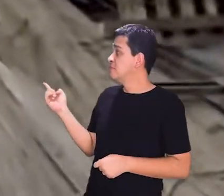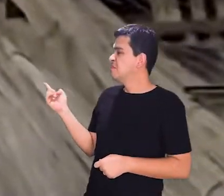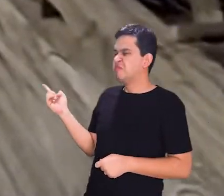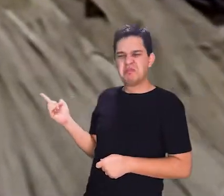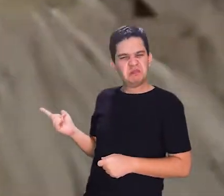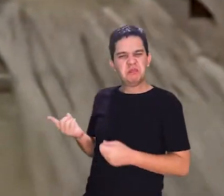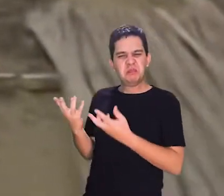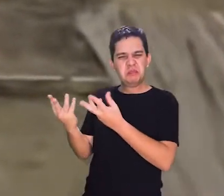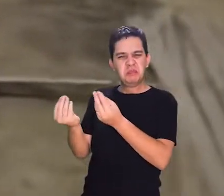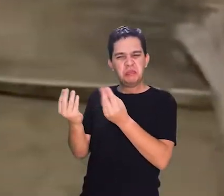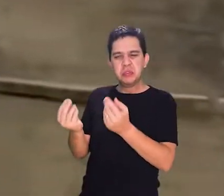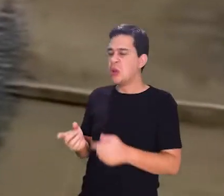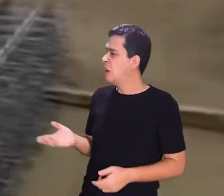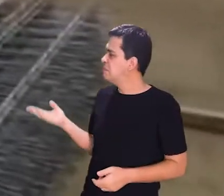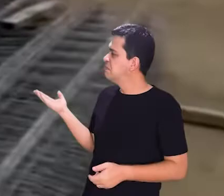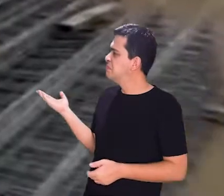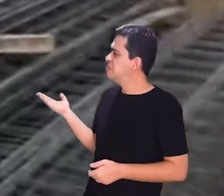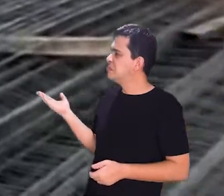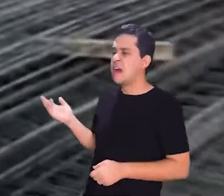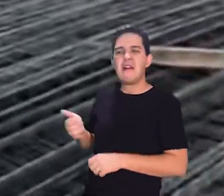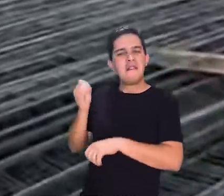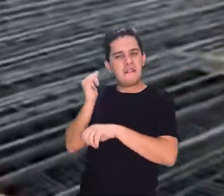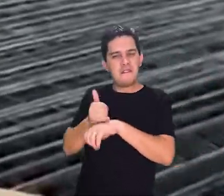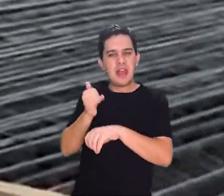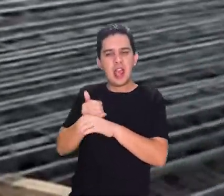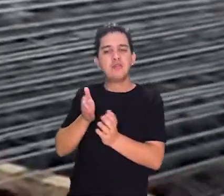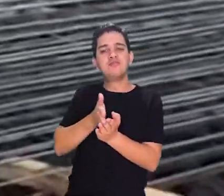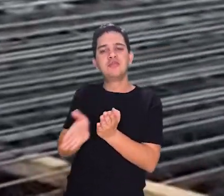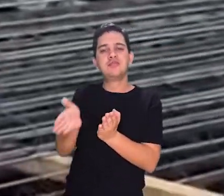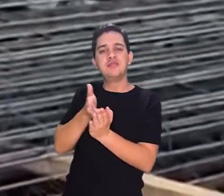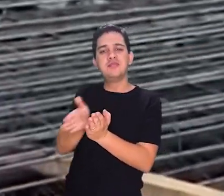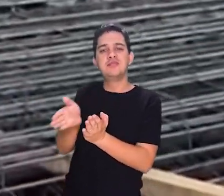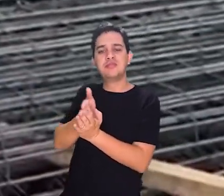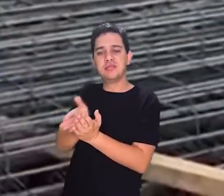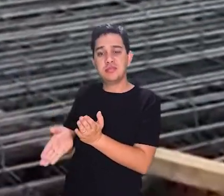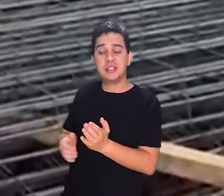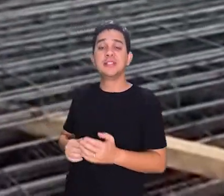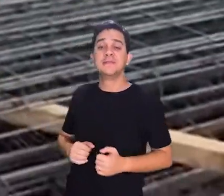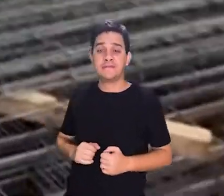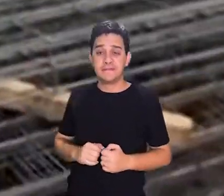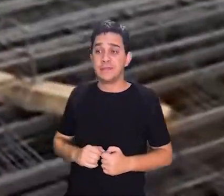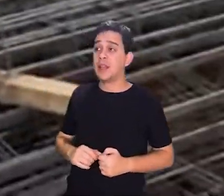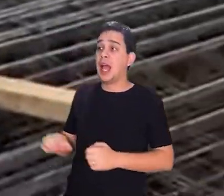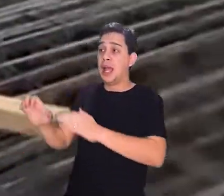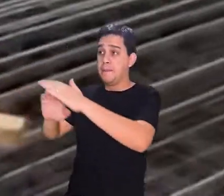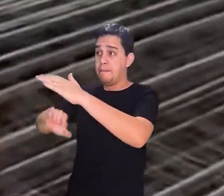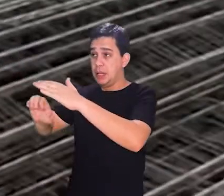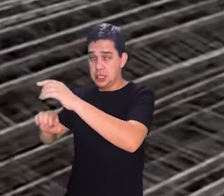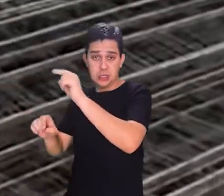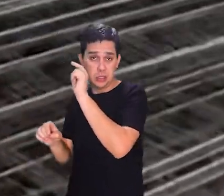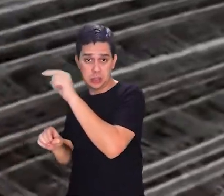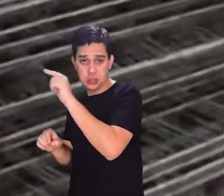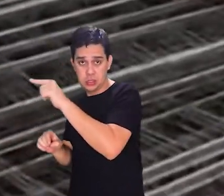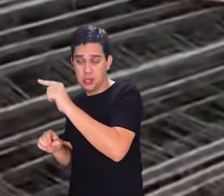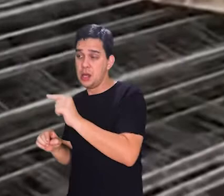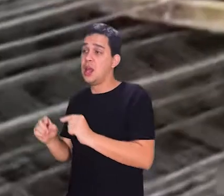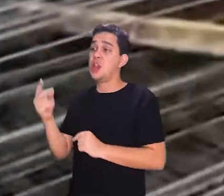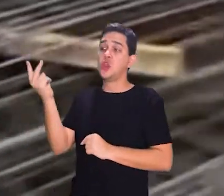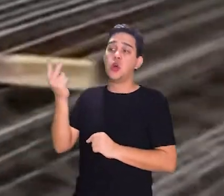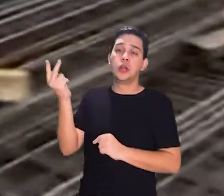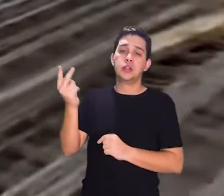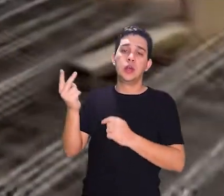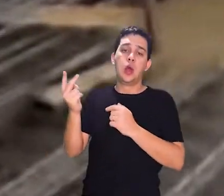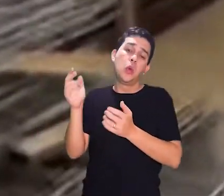e além das toneladas de ferro desviado, os dois donos, que é um casal, dono da empresa, eles